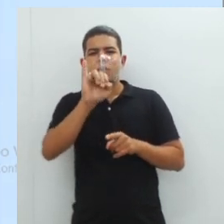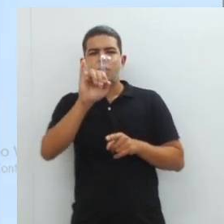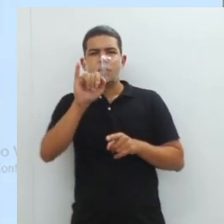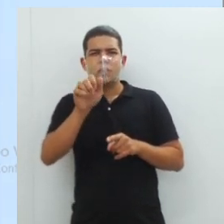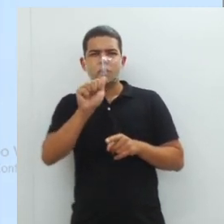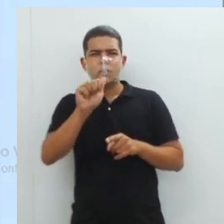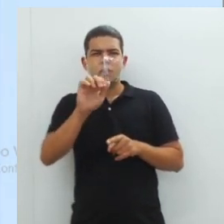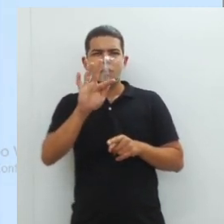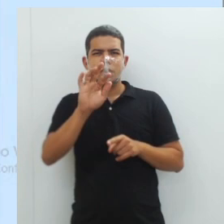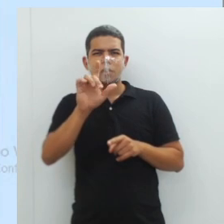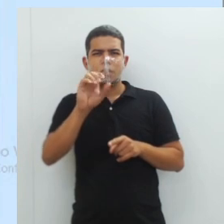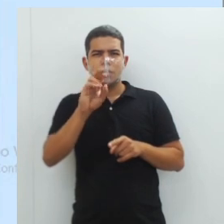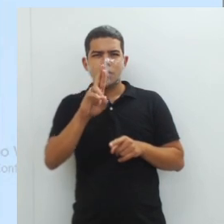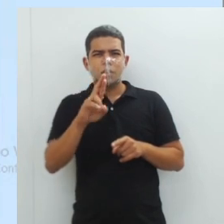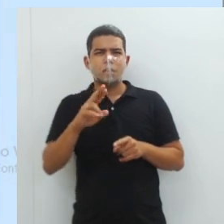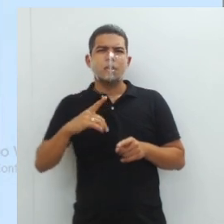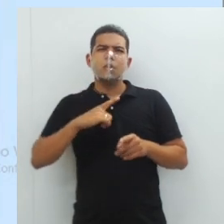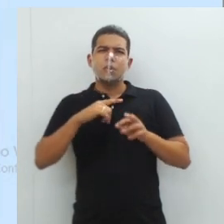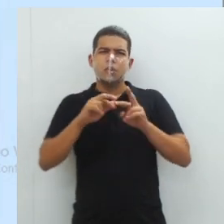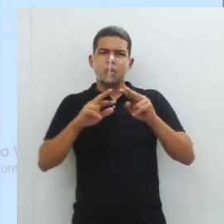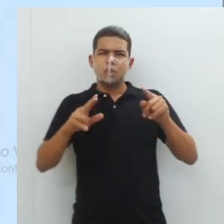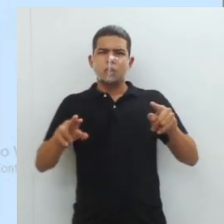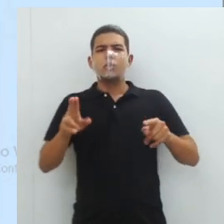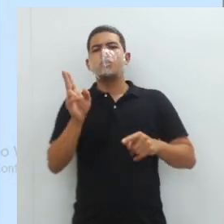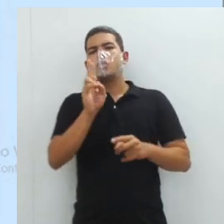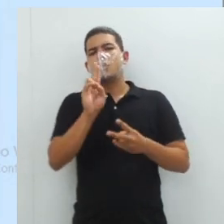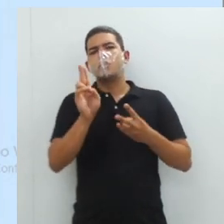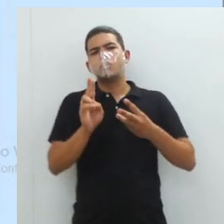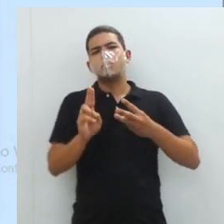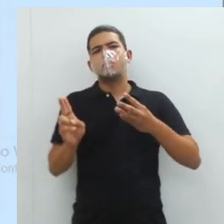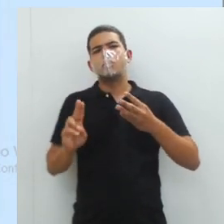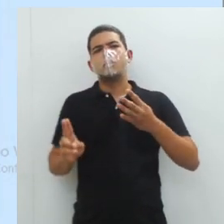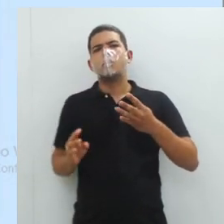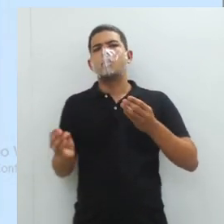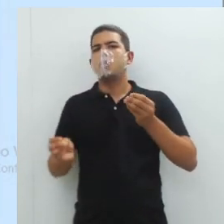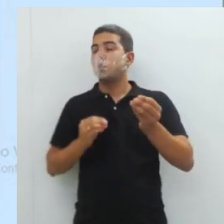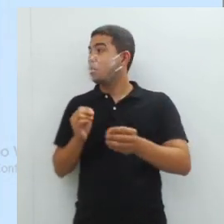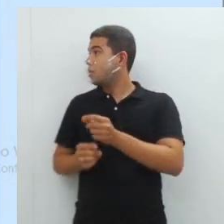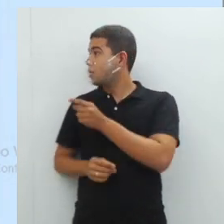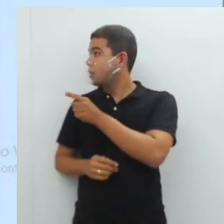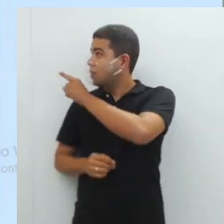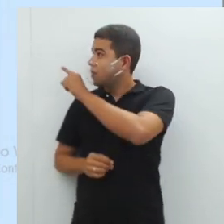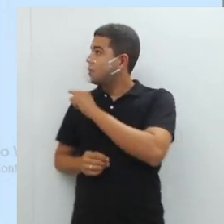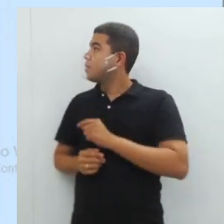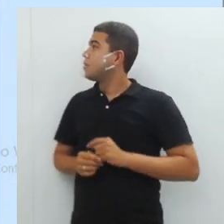do arari, exclusivo da nossa região, periquito de cara suja,